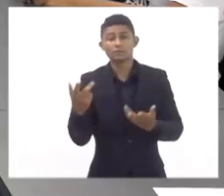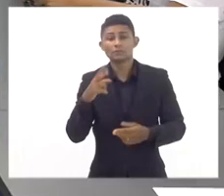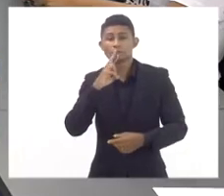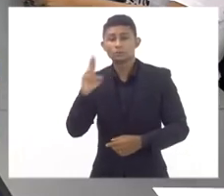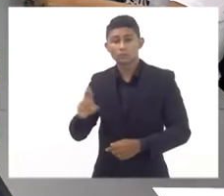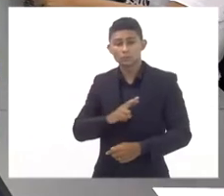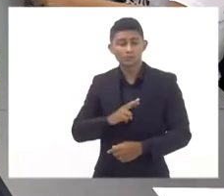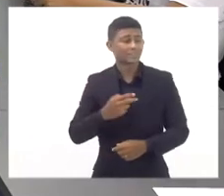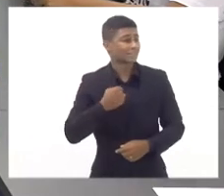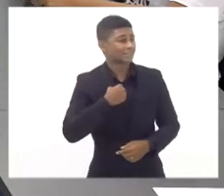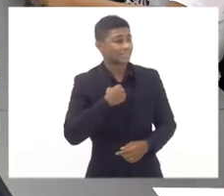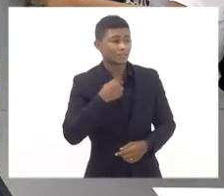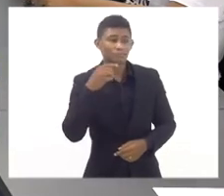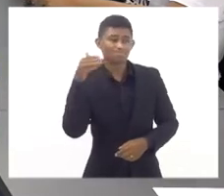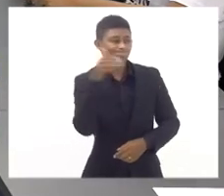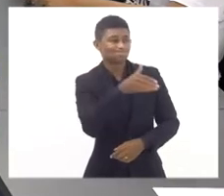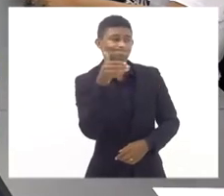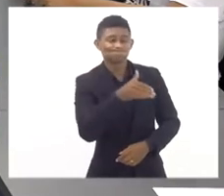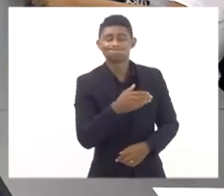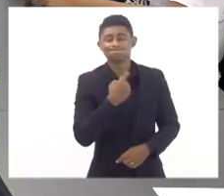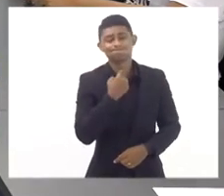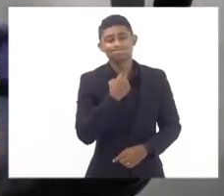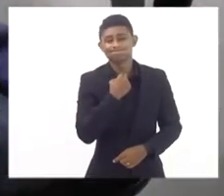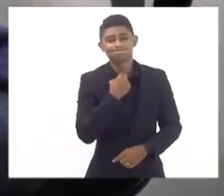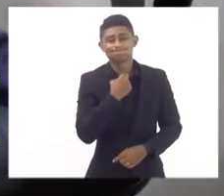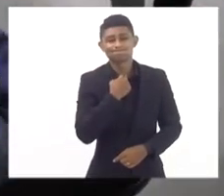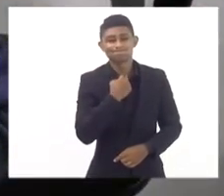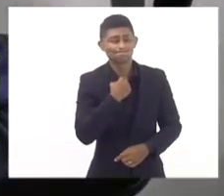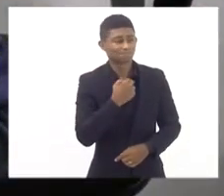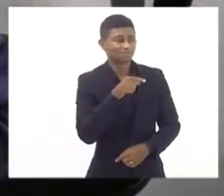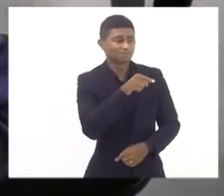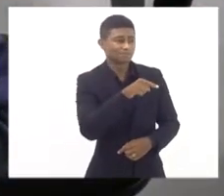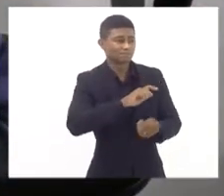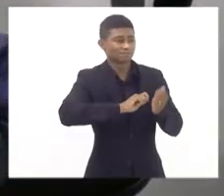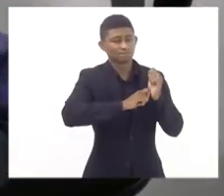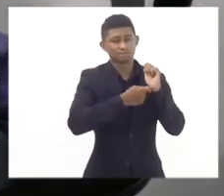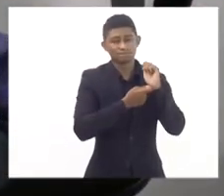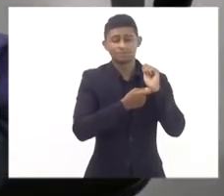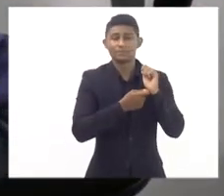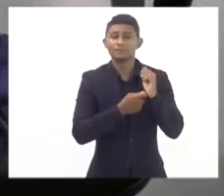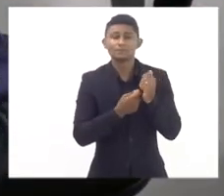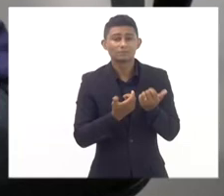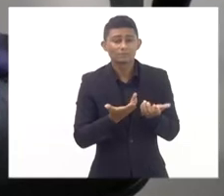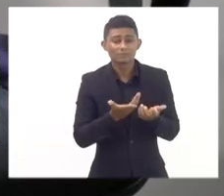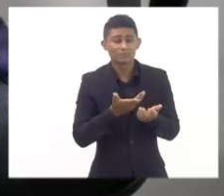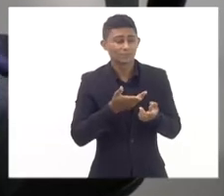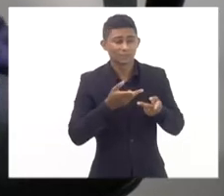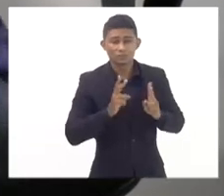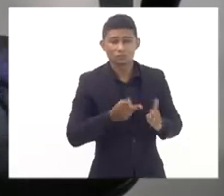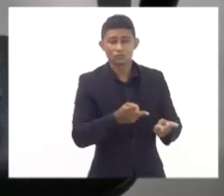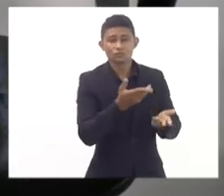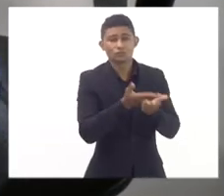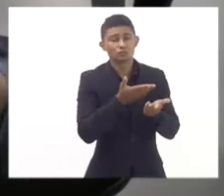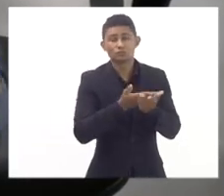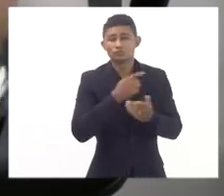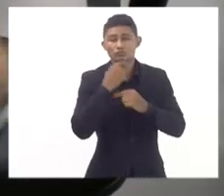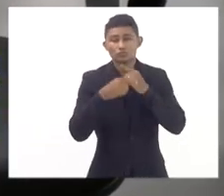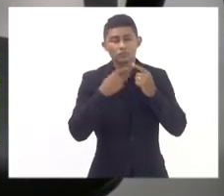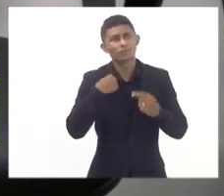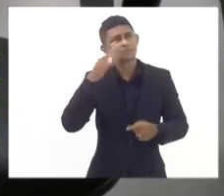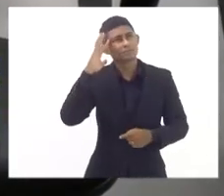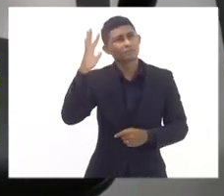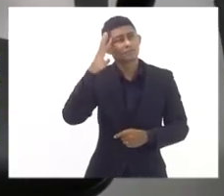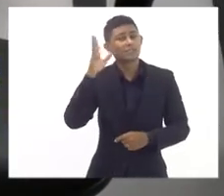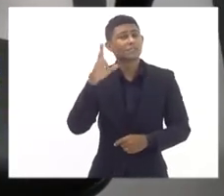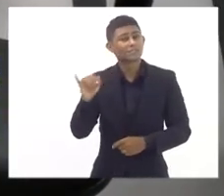trancar a matrícula, então eu não vou poder continuar, então não vai ser possível dar continuidade ao estudo. E eu fico pensando se isso teria acontecido com a minha mãe há 20